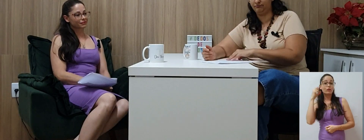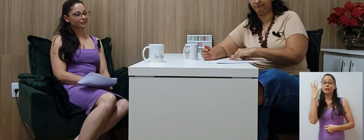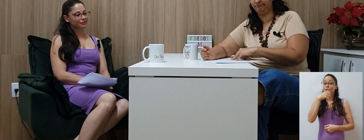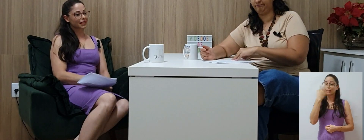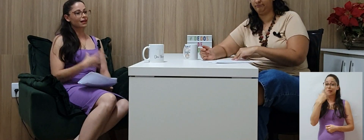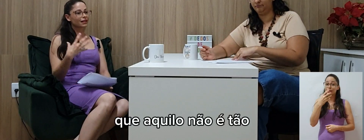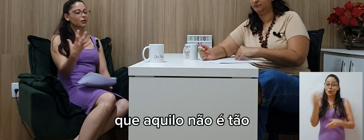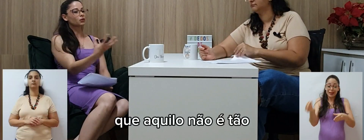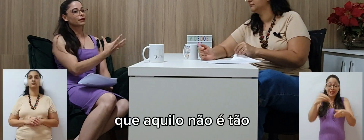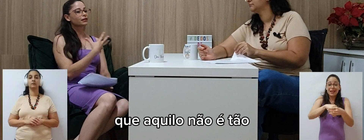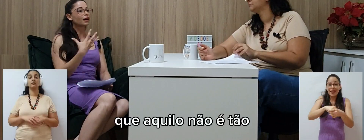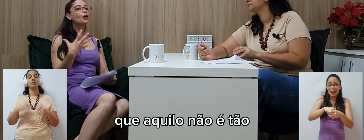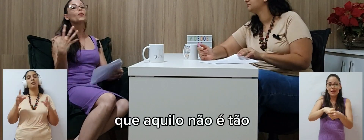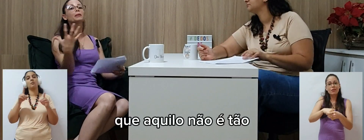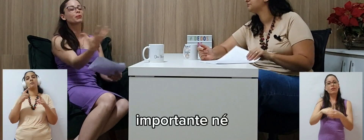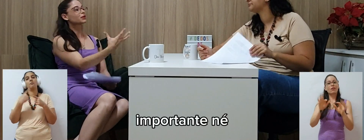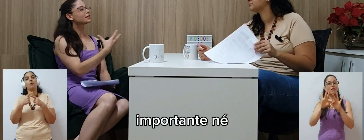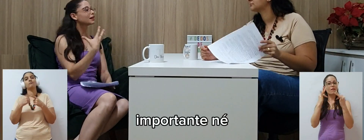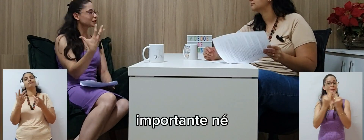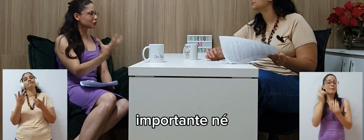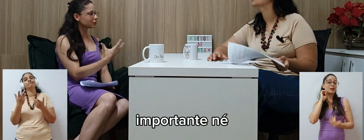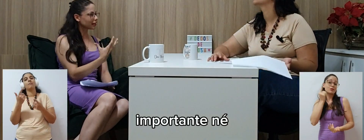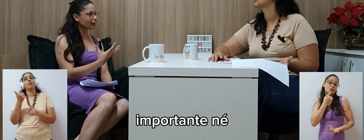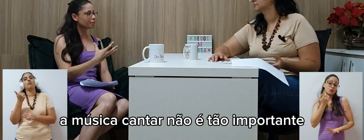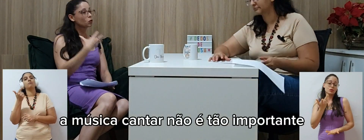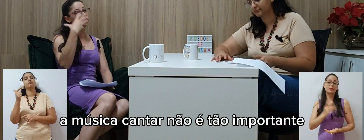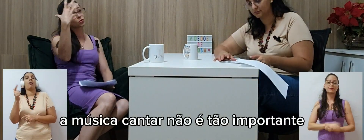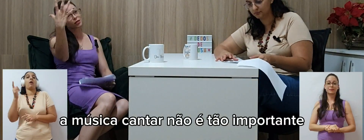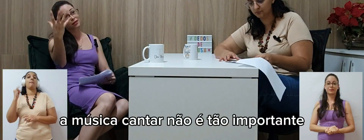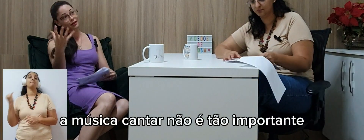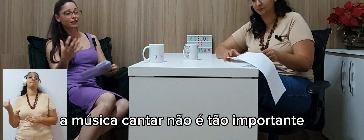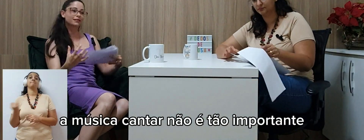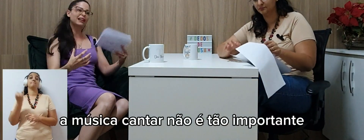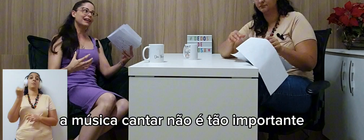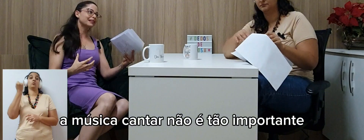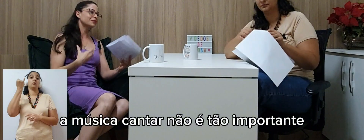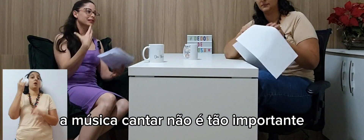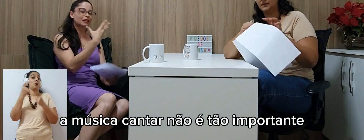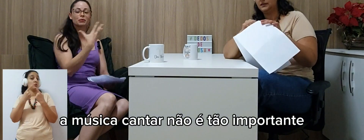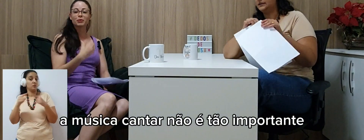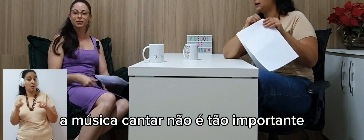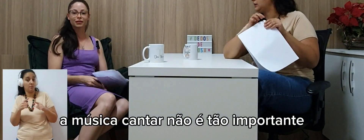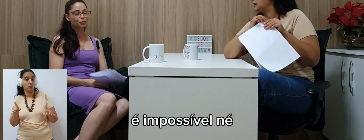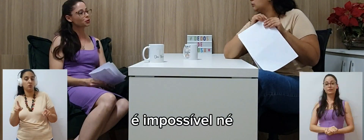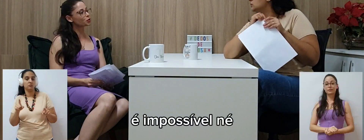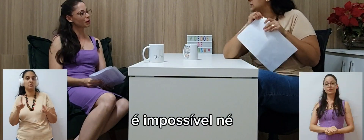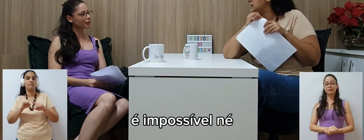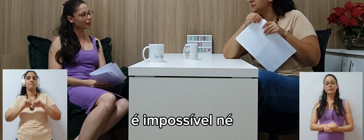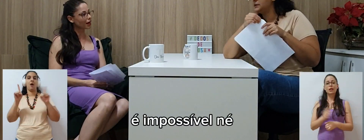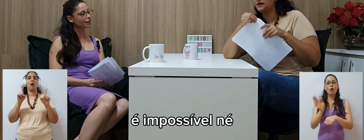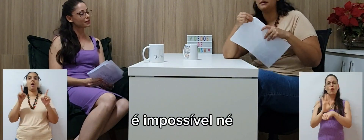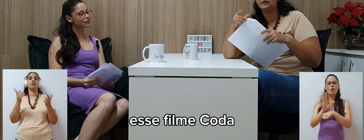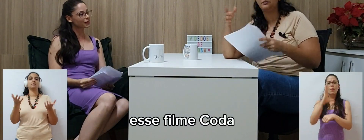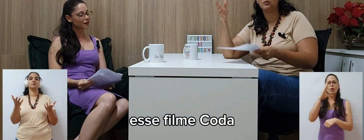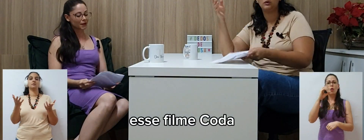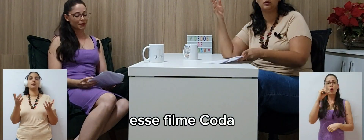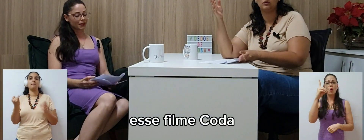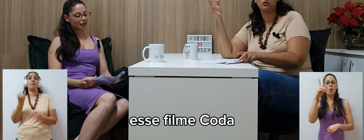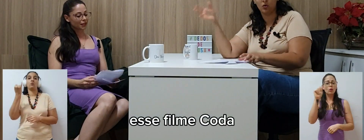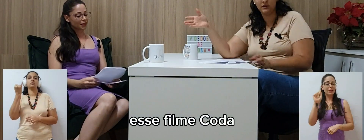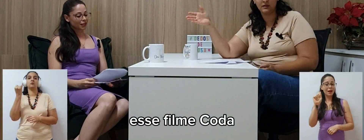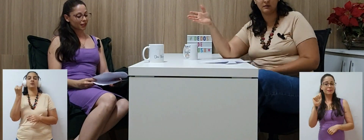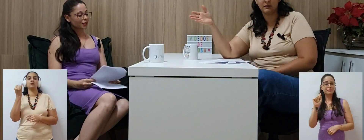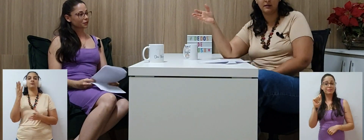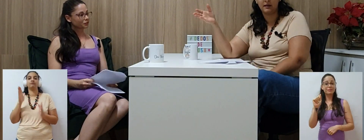surdo. Que aquilo não é tão importante, né? A música, cantar não é tão importante. Inclusive, né, esse